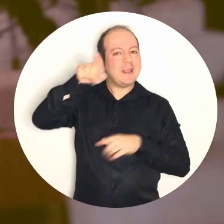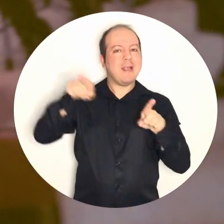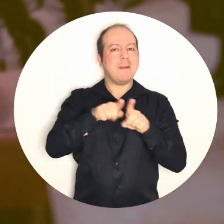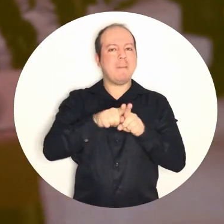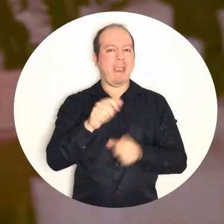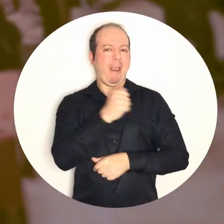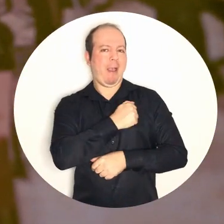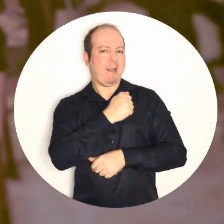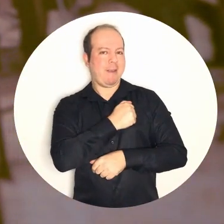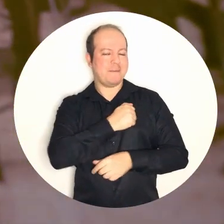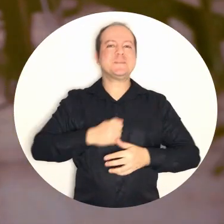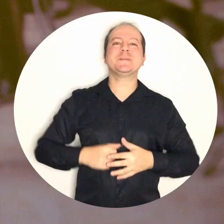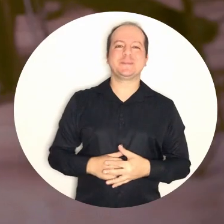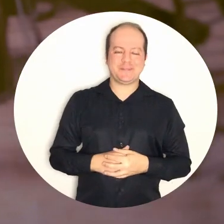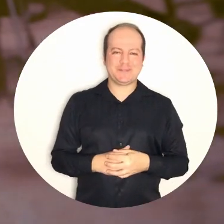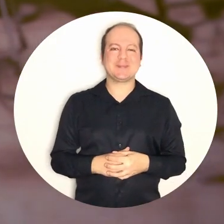Canadá.